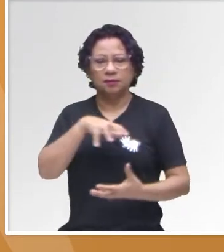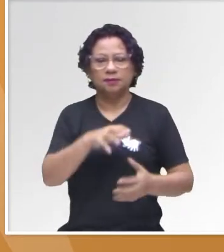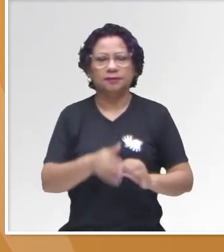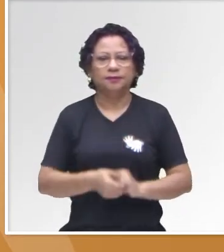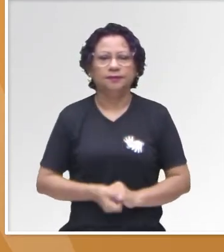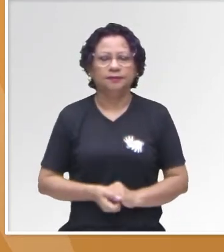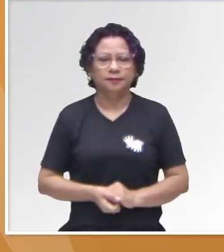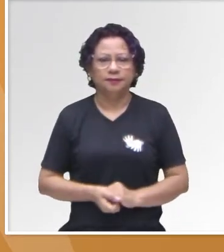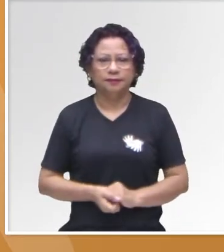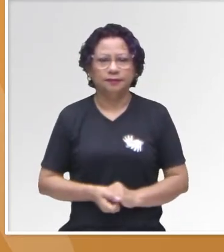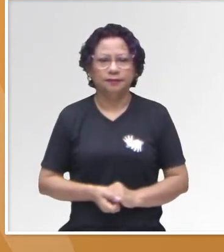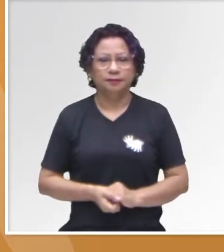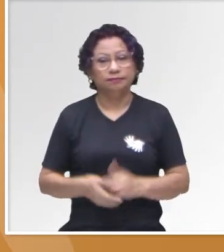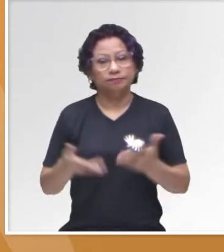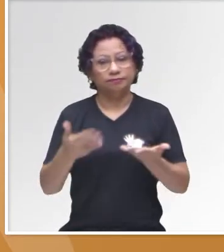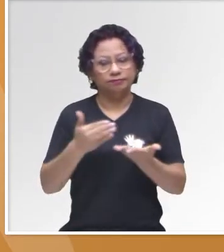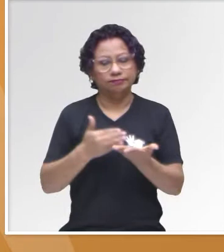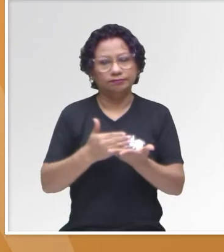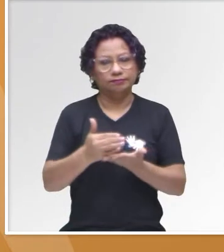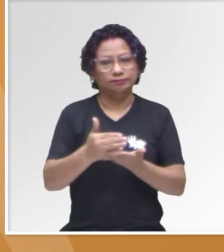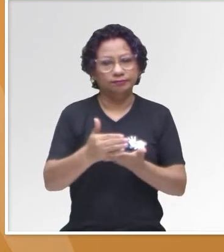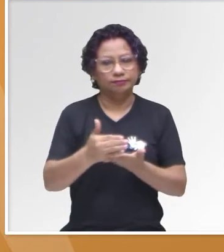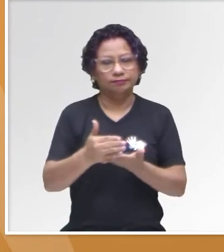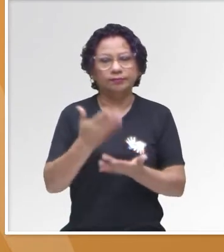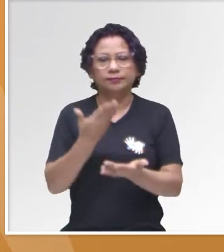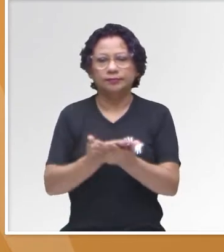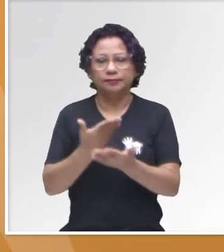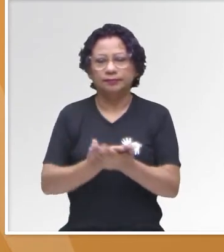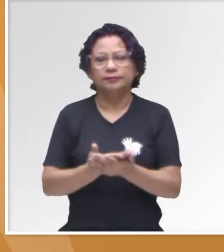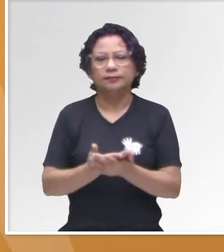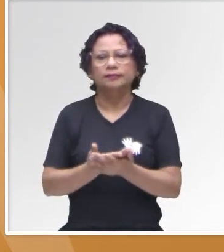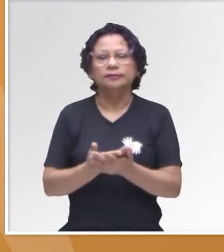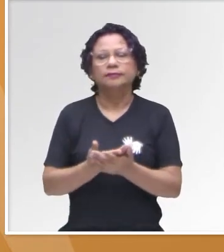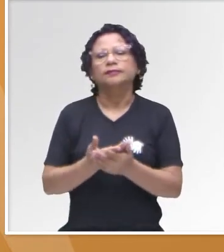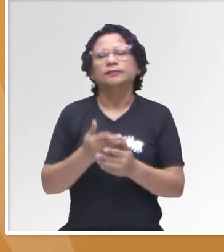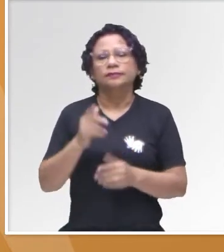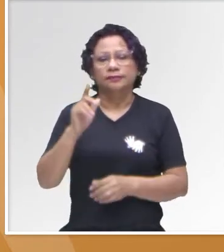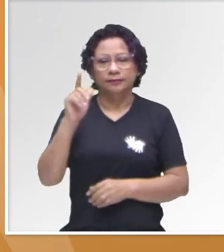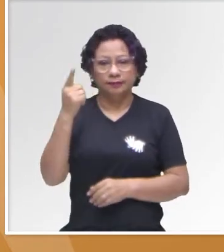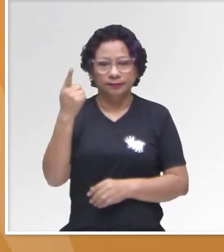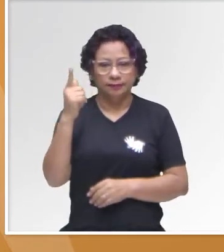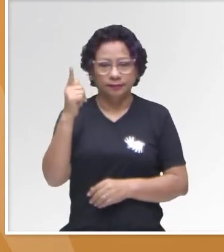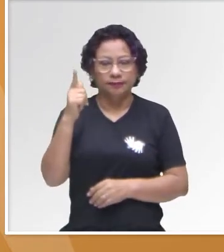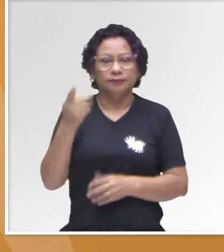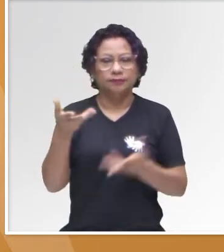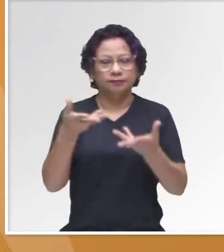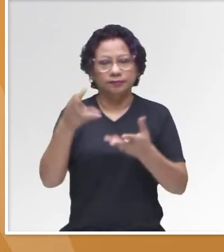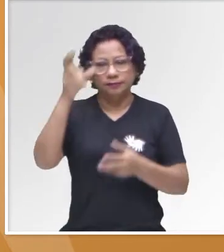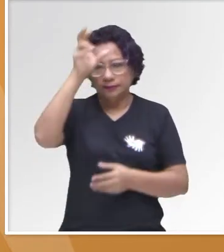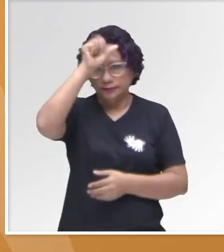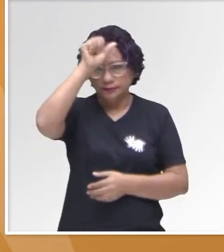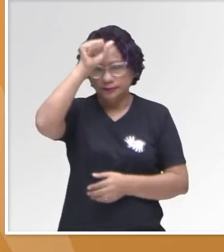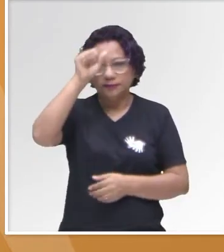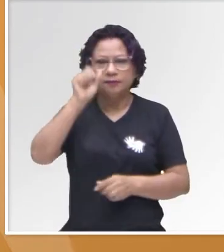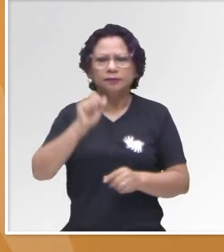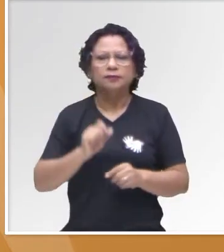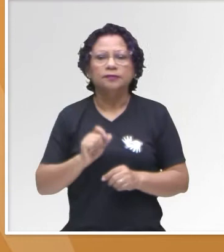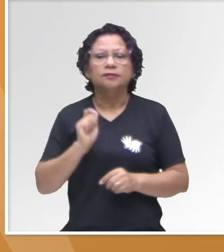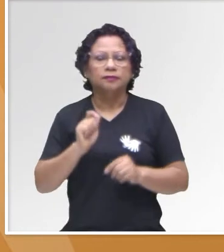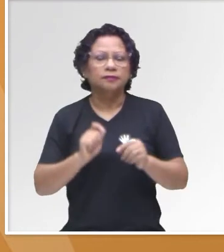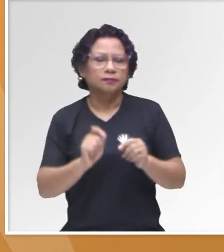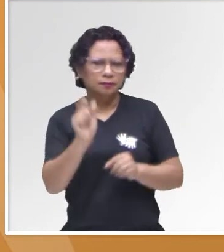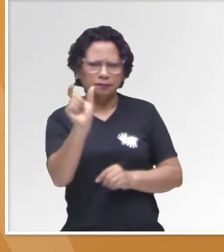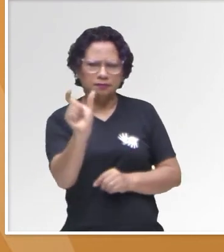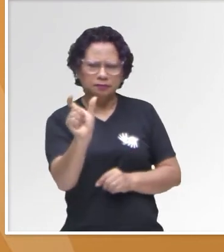Vamos iniciar a nossa segunda aula aí de geografia, né? Hoje nós vamos aprender um pouco sobre os BRICS, vamos saber o